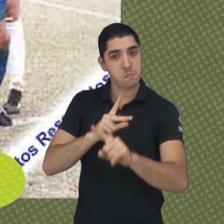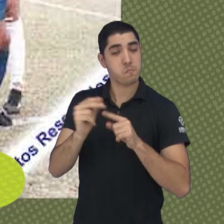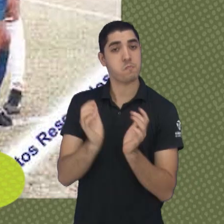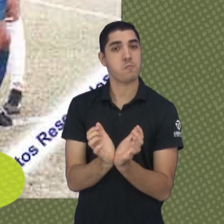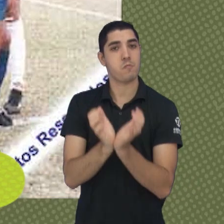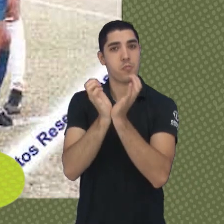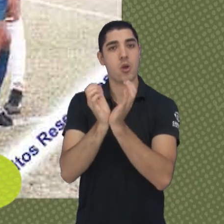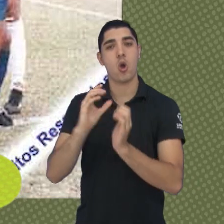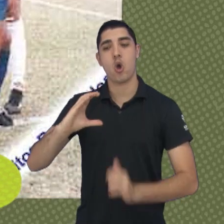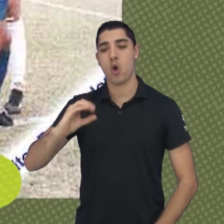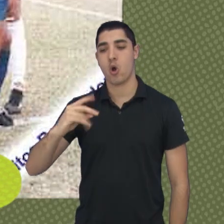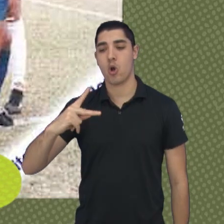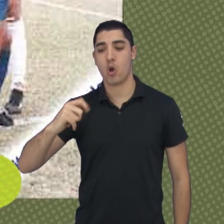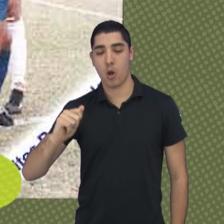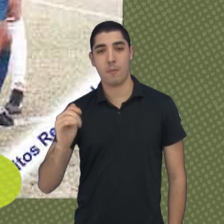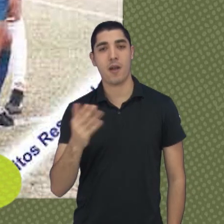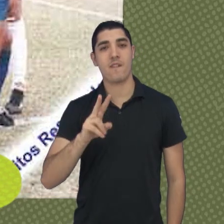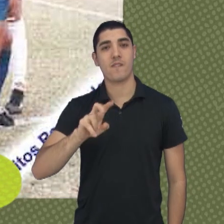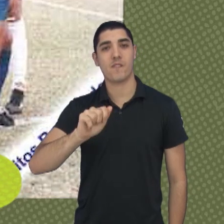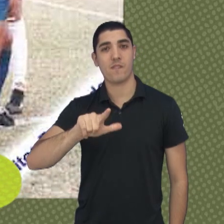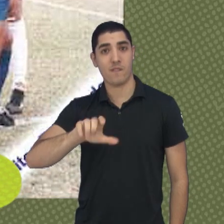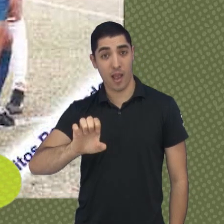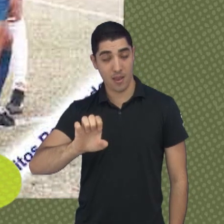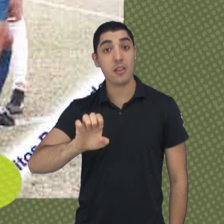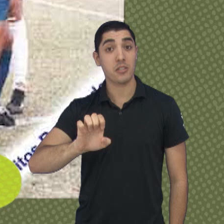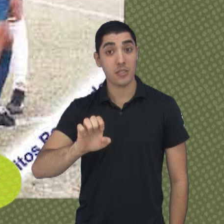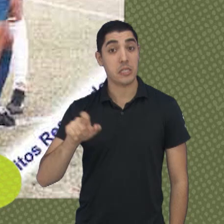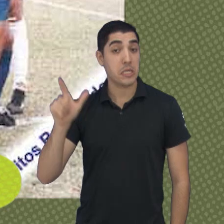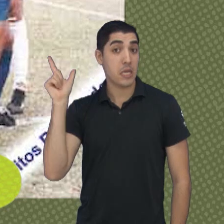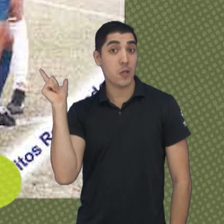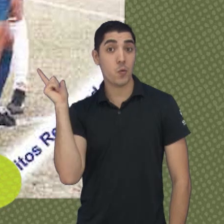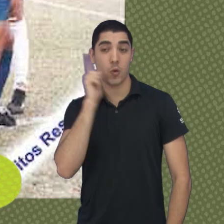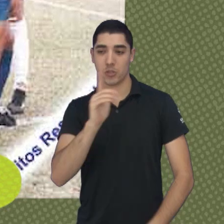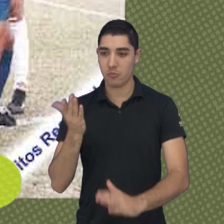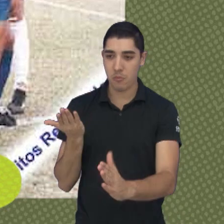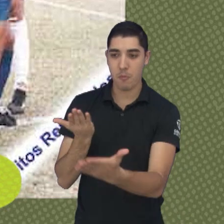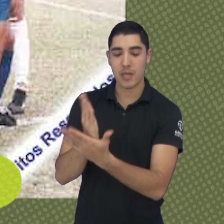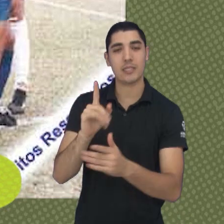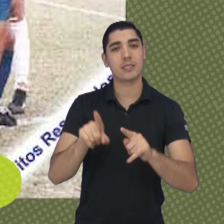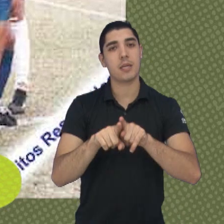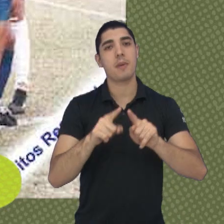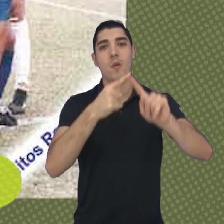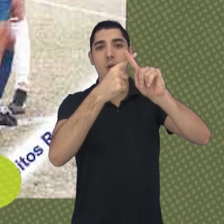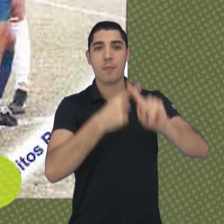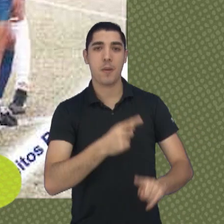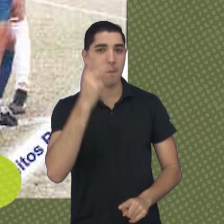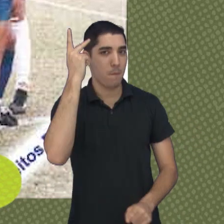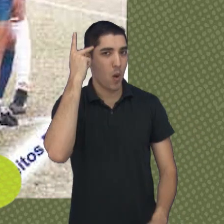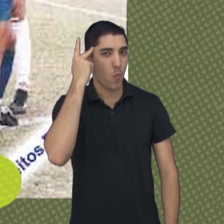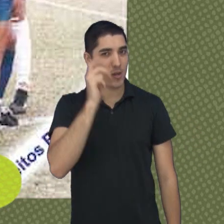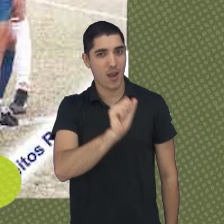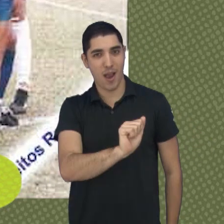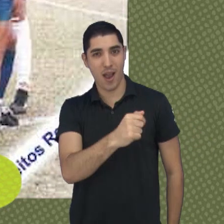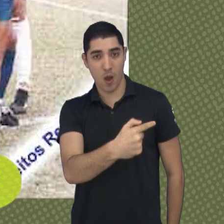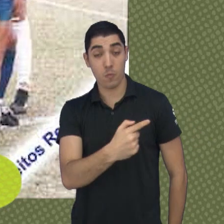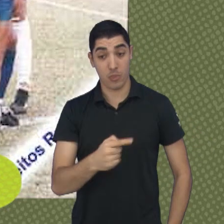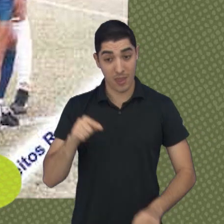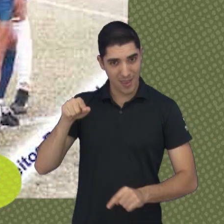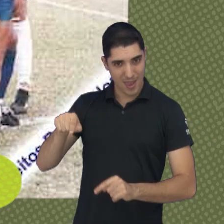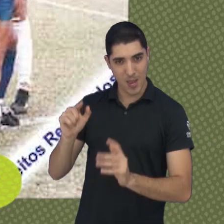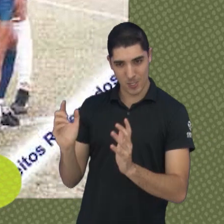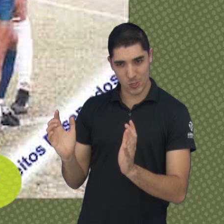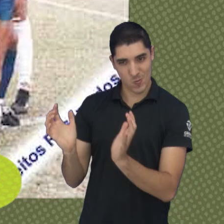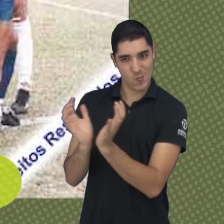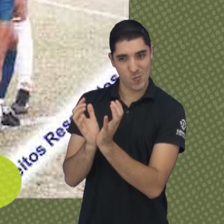último acesso à elite do Campeonato Paulista do mesmo ano. Naquele time de